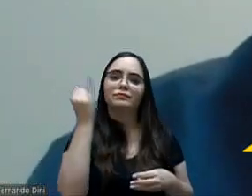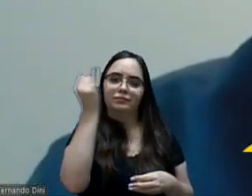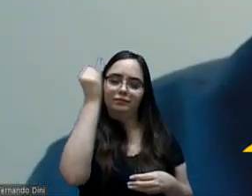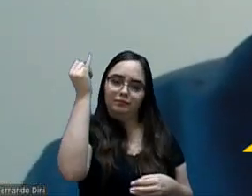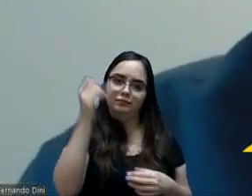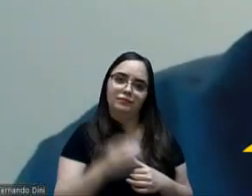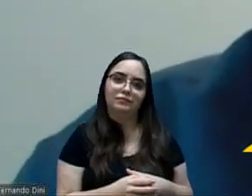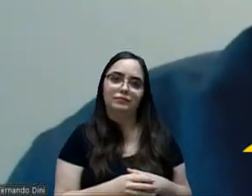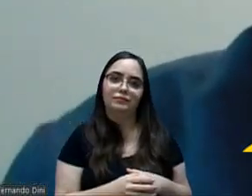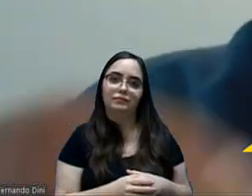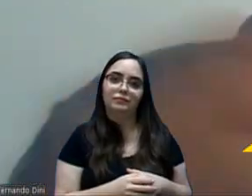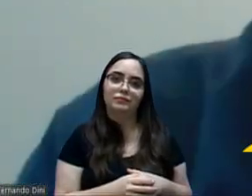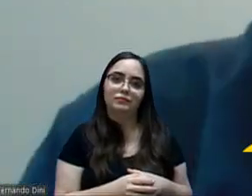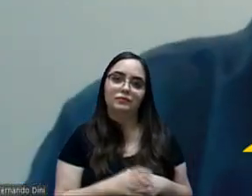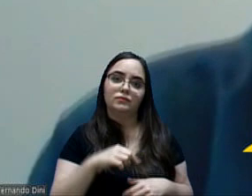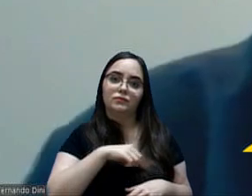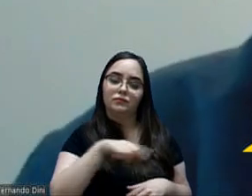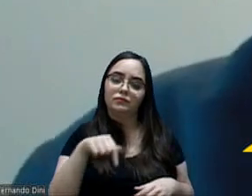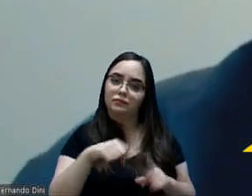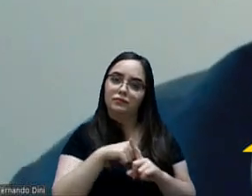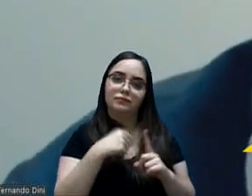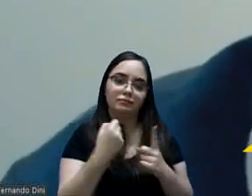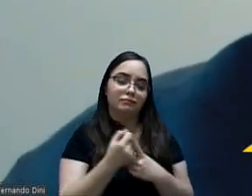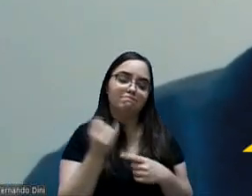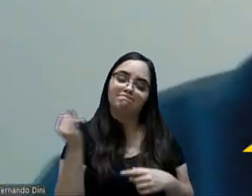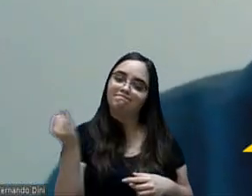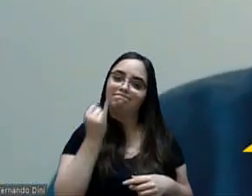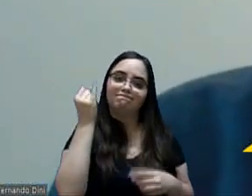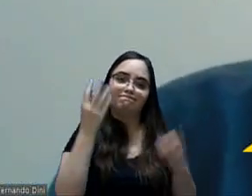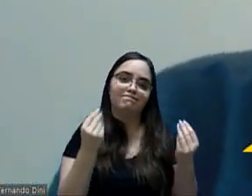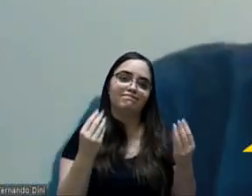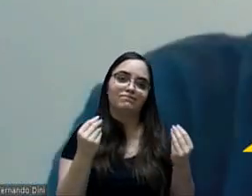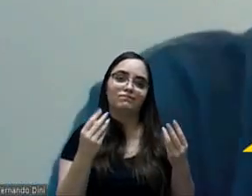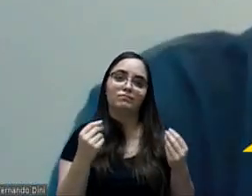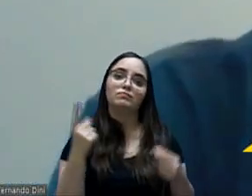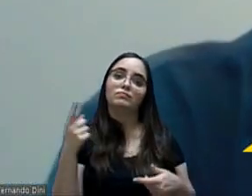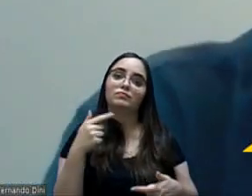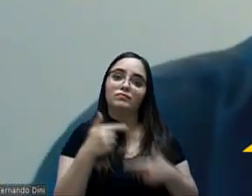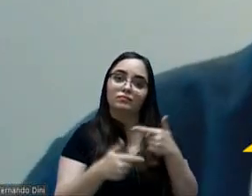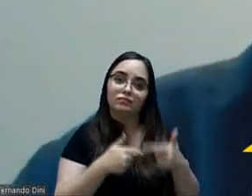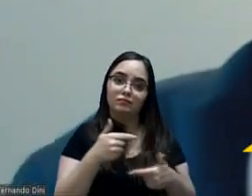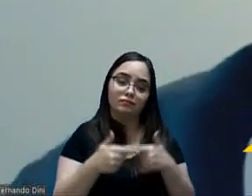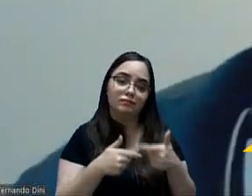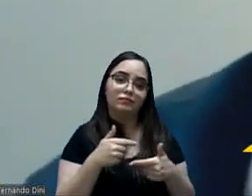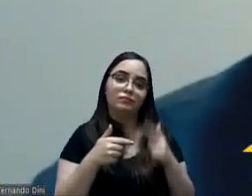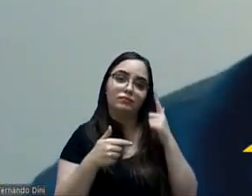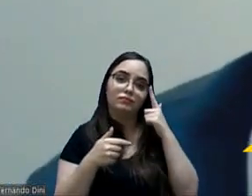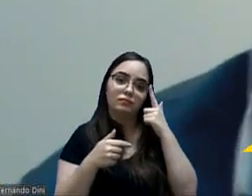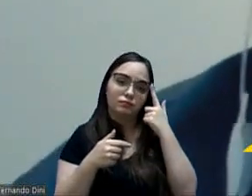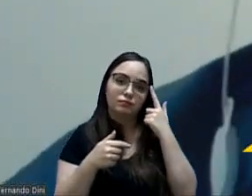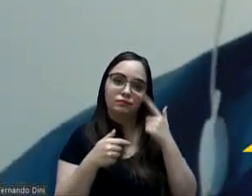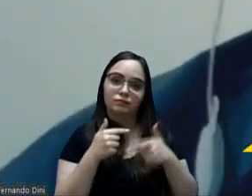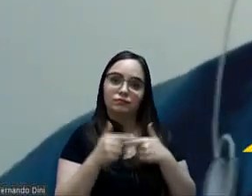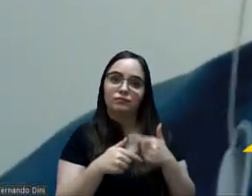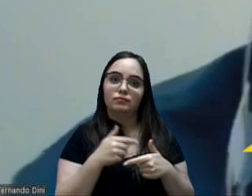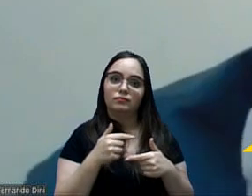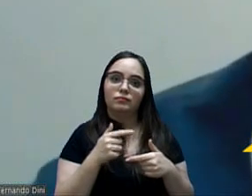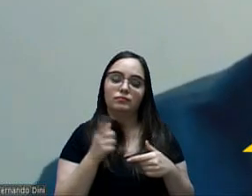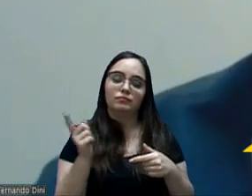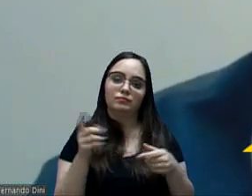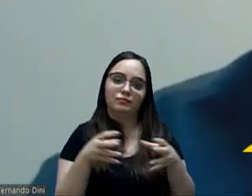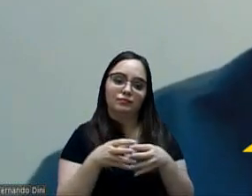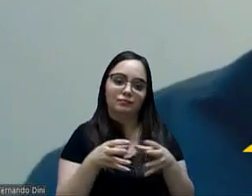importância para a nossa sociedade. Faz trabalho que o serviço público não